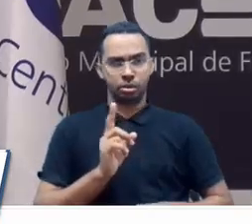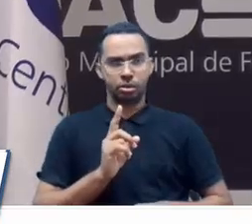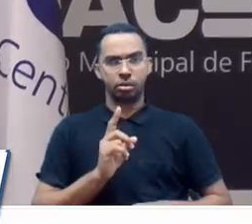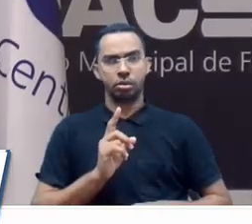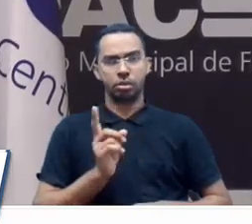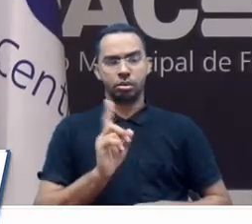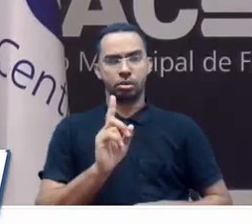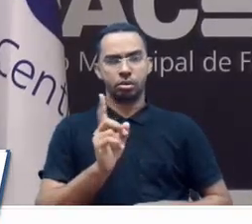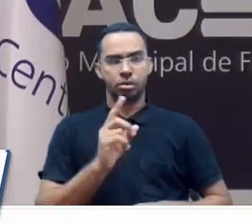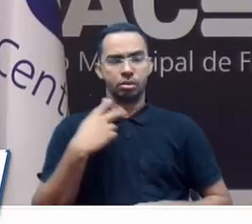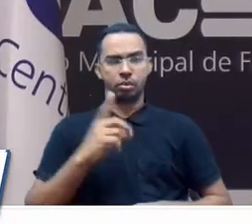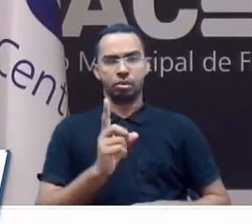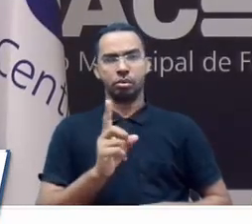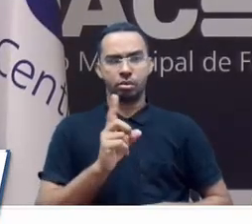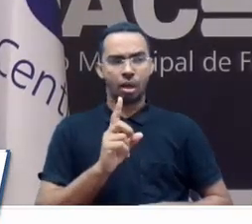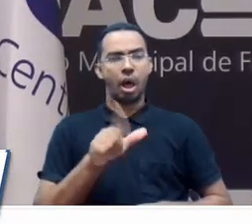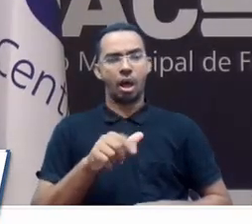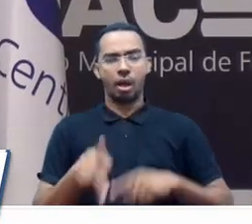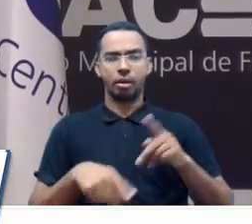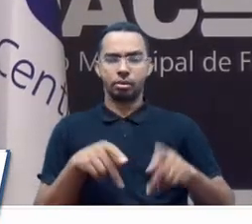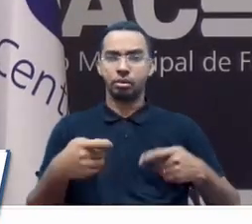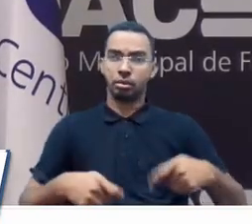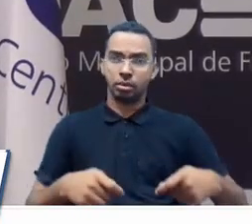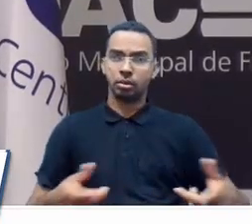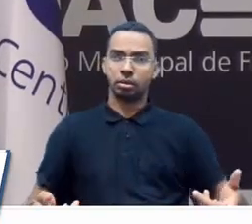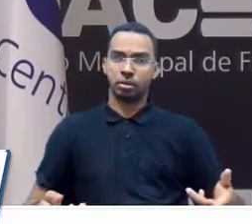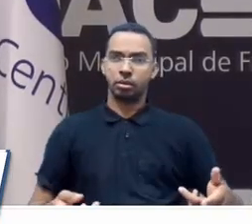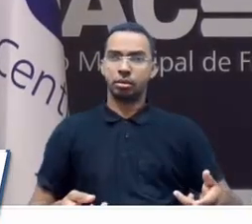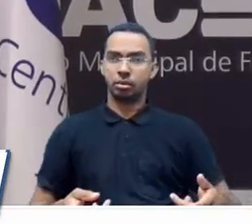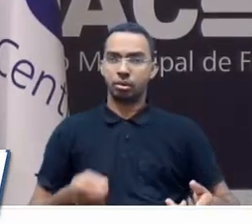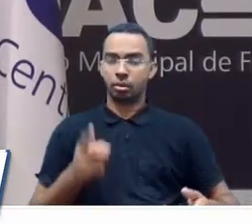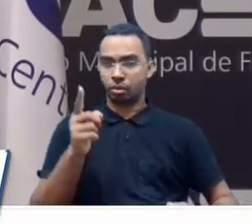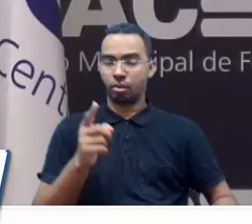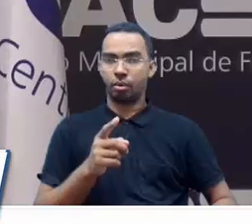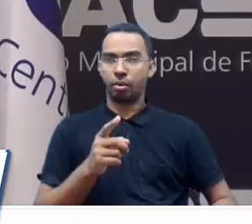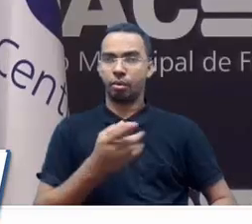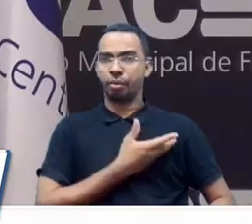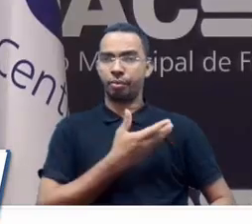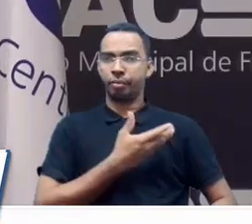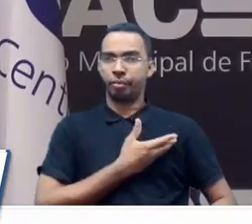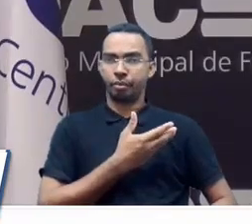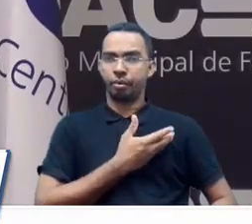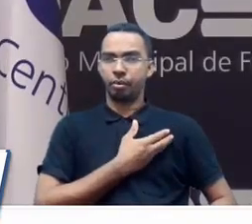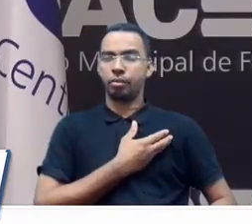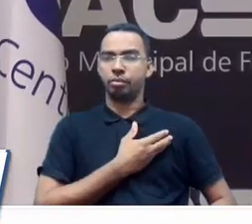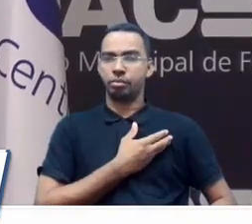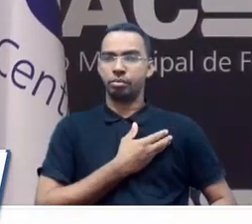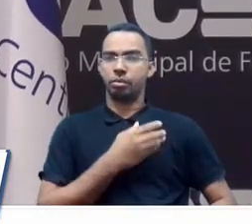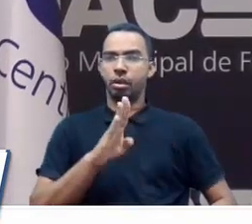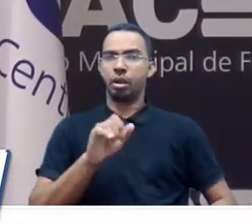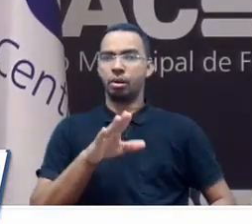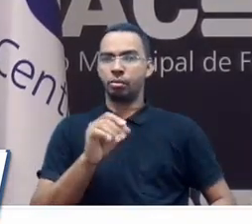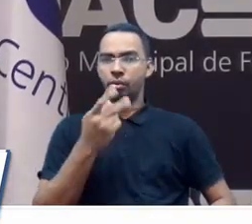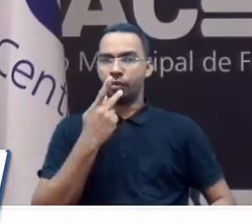isso, não. É a população que precisa. E quanto ao que o meu nobre colega, que eu admiro e respeito, Bruno Madeira, falou